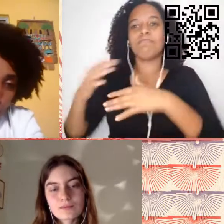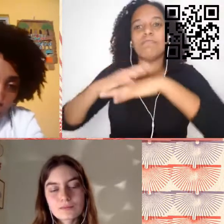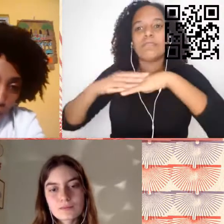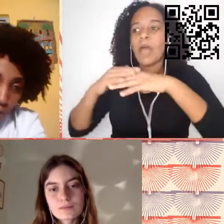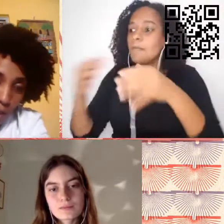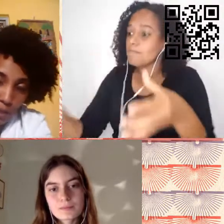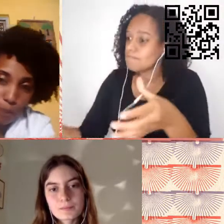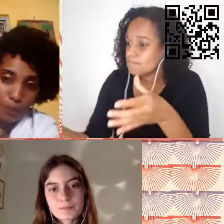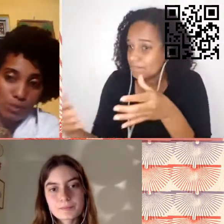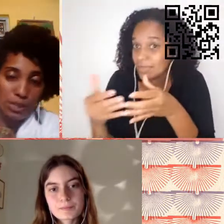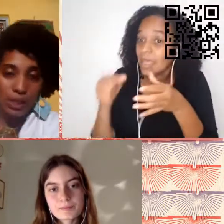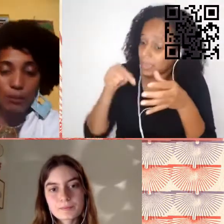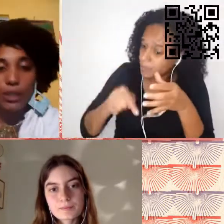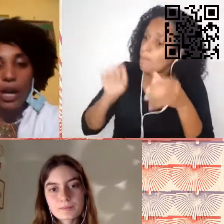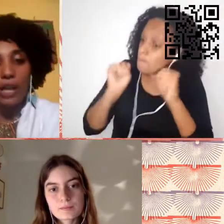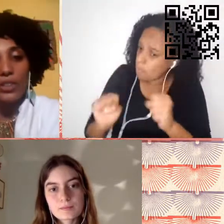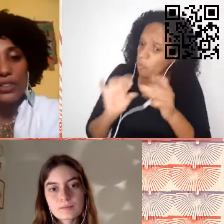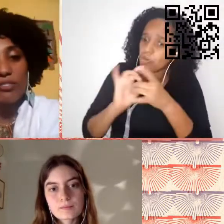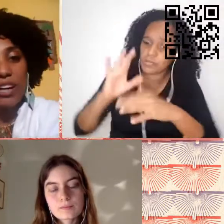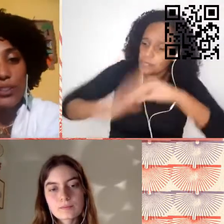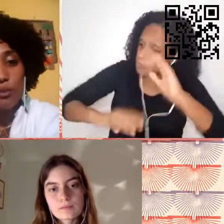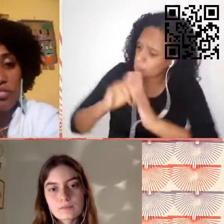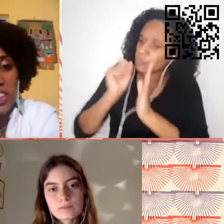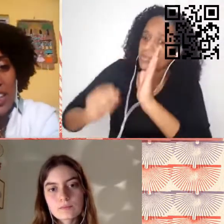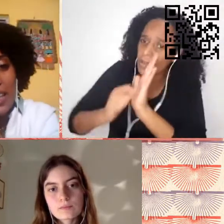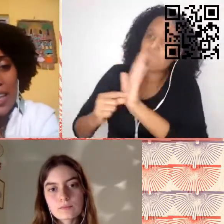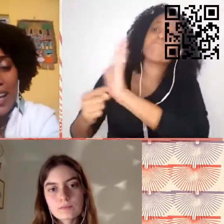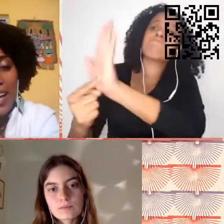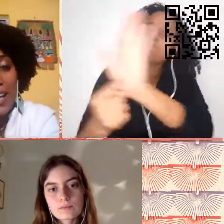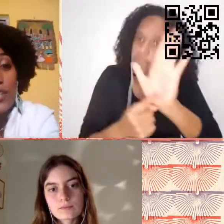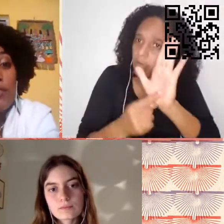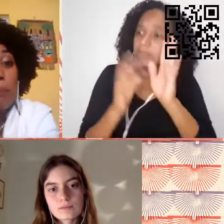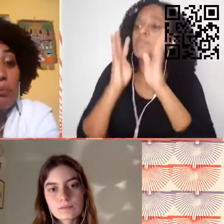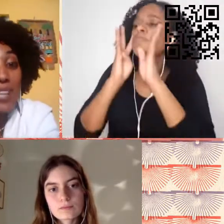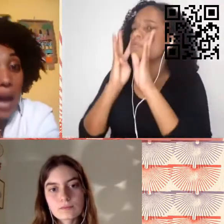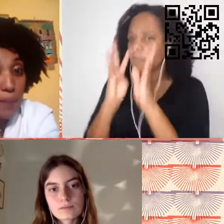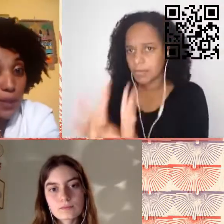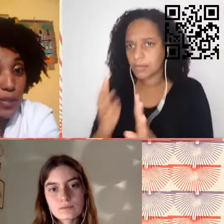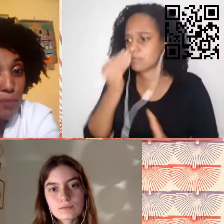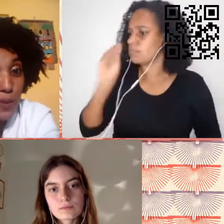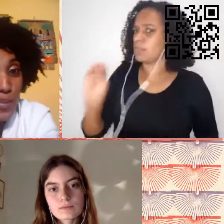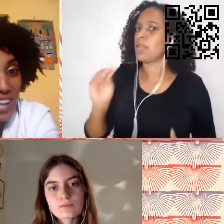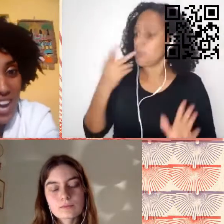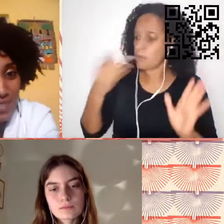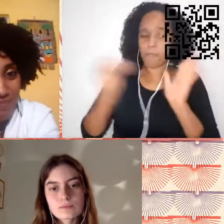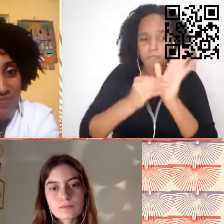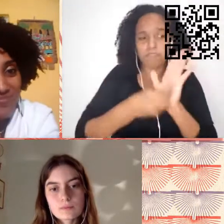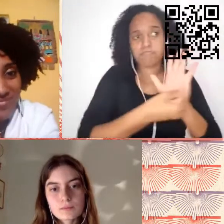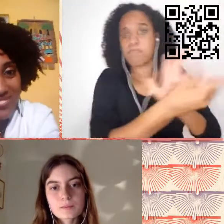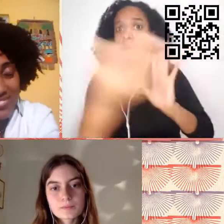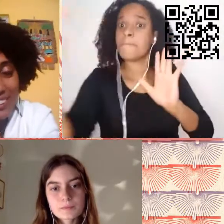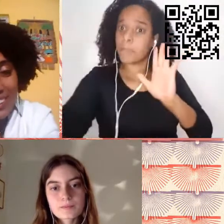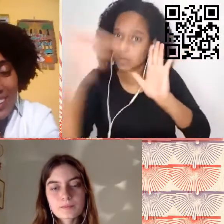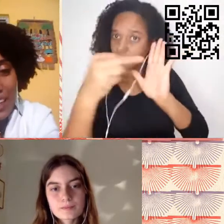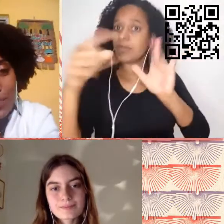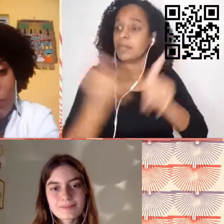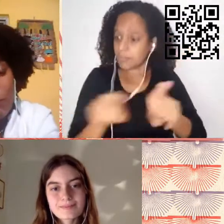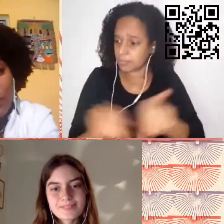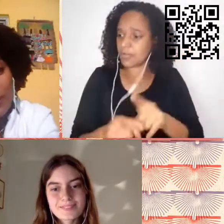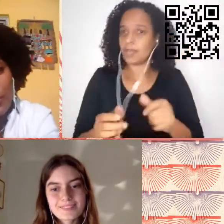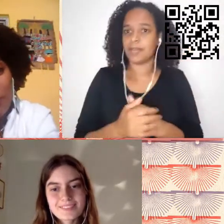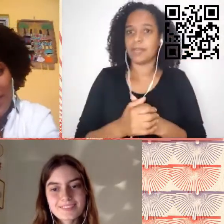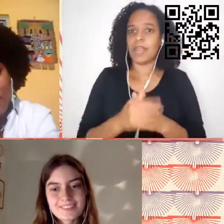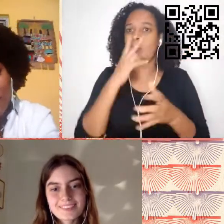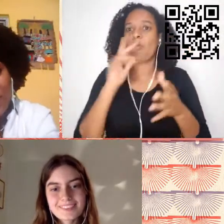você pode expor a sua produção, a gente vai te ouvir, e a gente vai publicar para que outras pessoas leiam, né? É